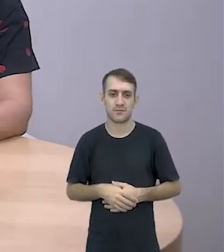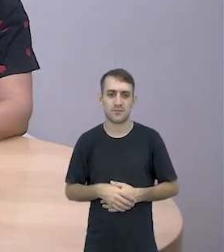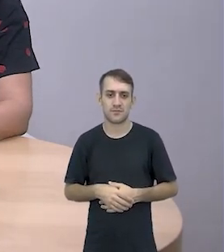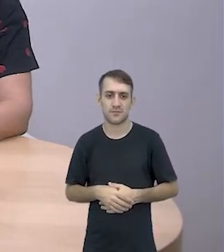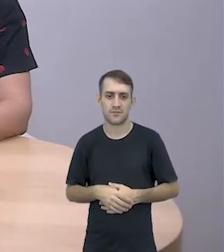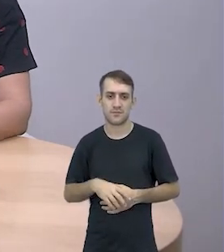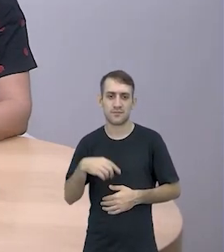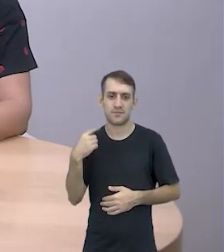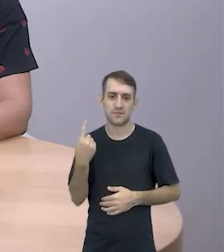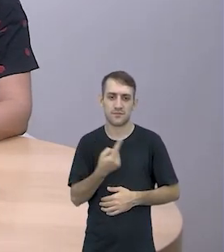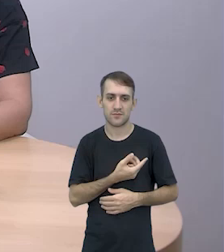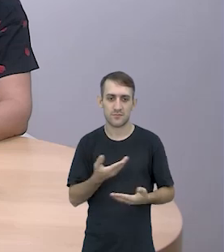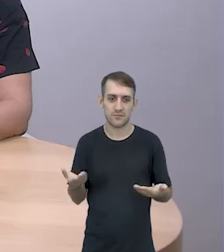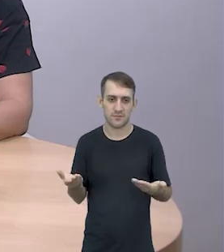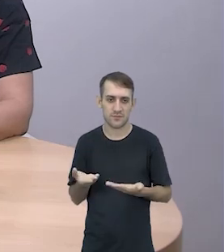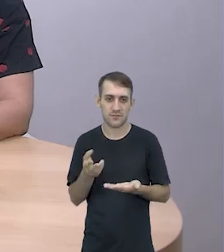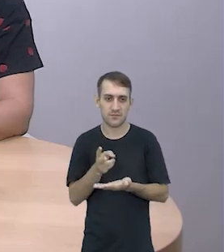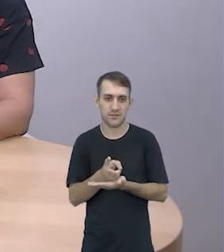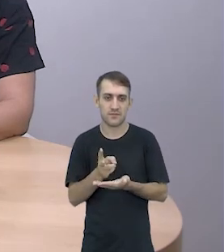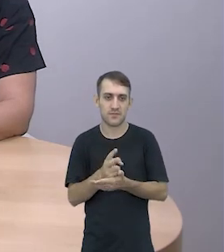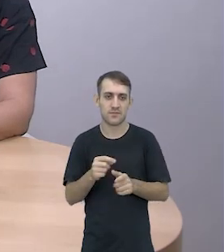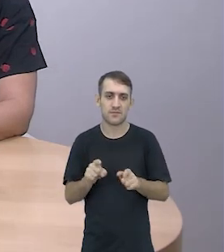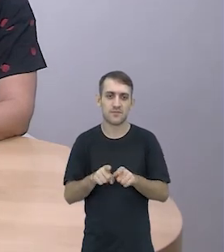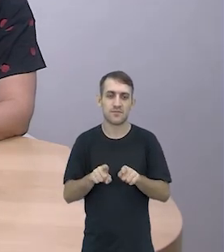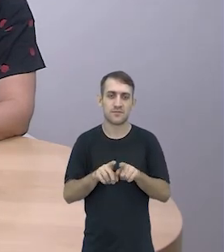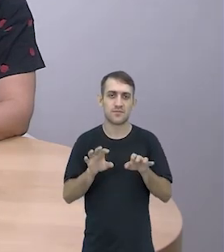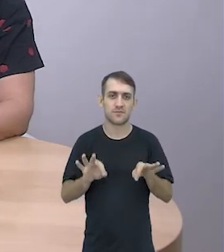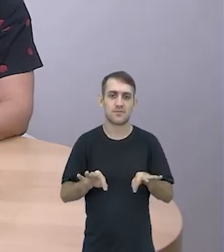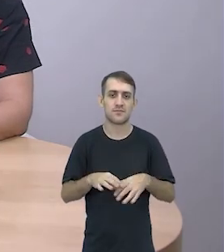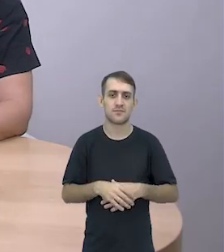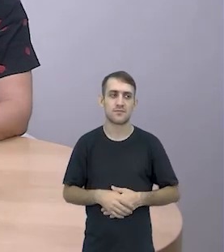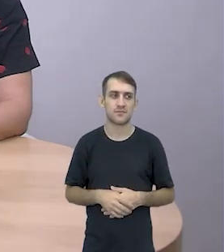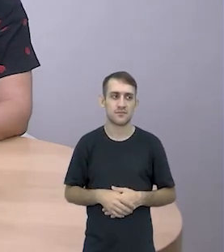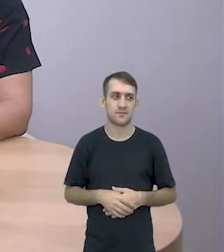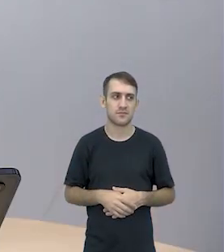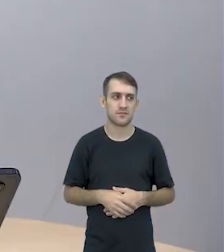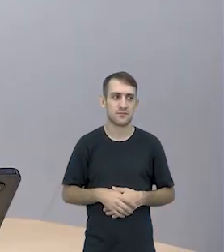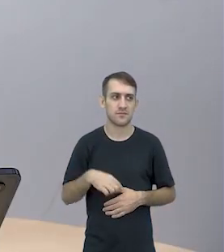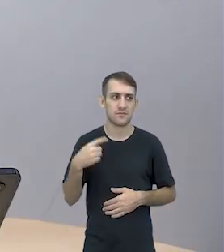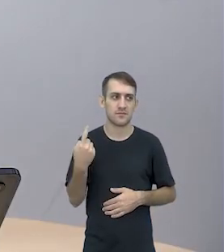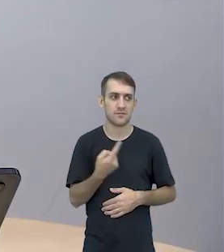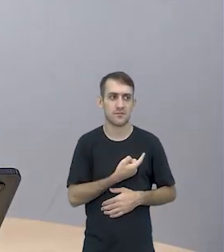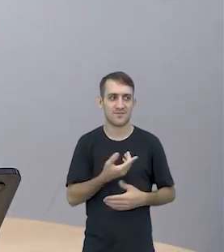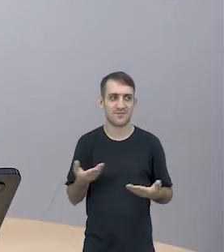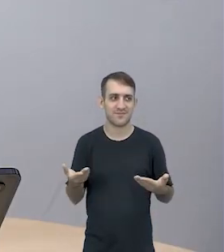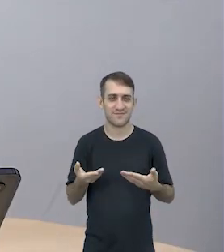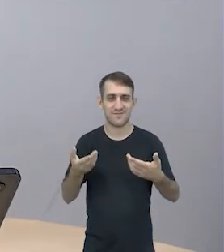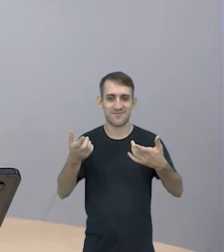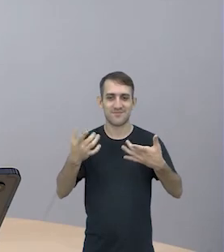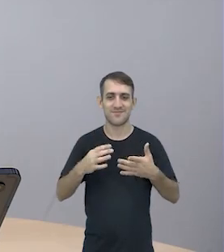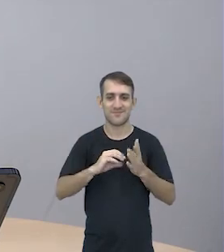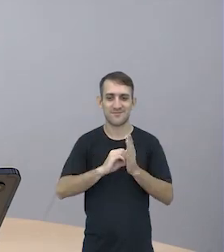Vamos continuar a nossa também, então. Kimie? Vamos falar então aqui do currículo paulista, das habilidades,